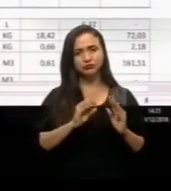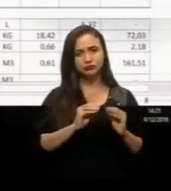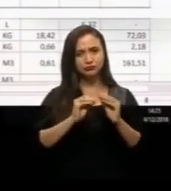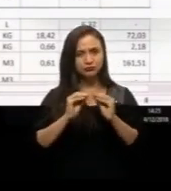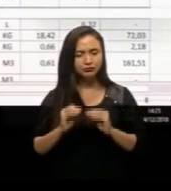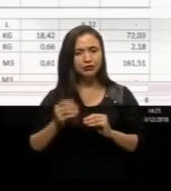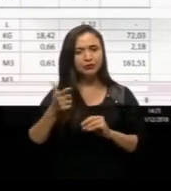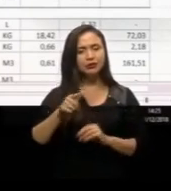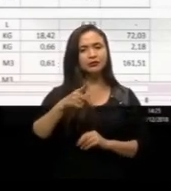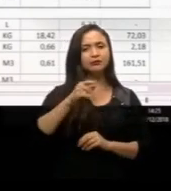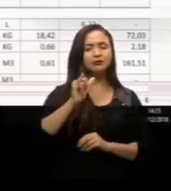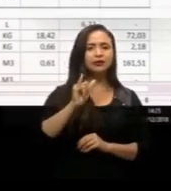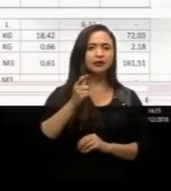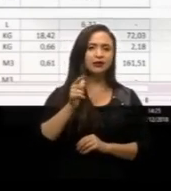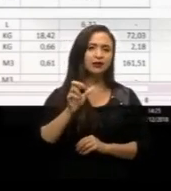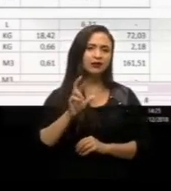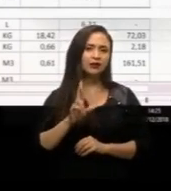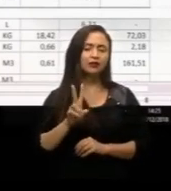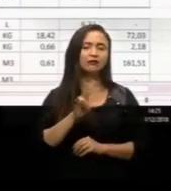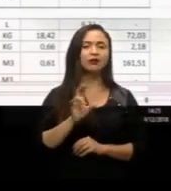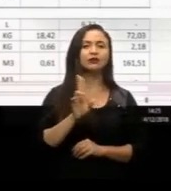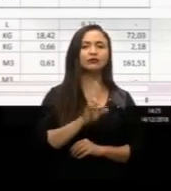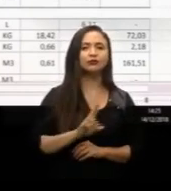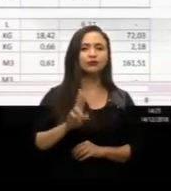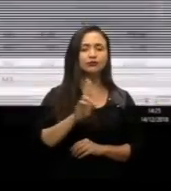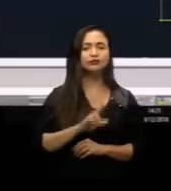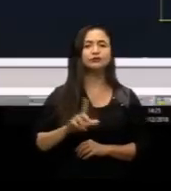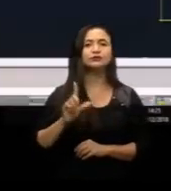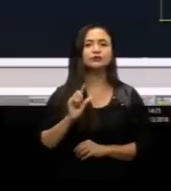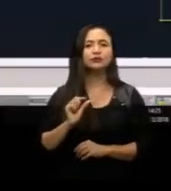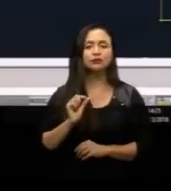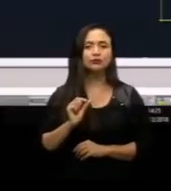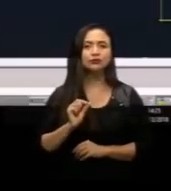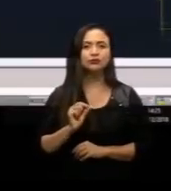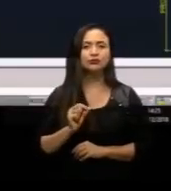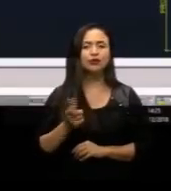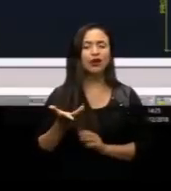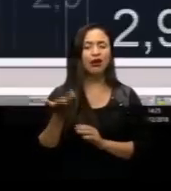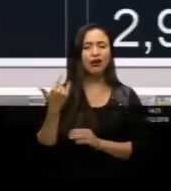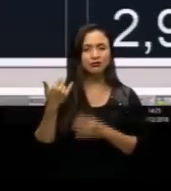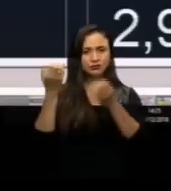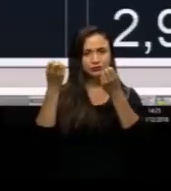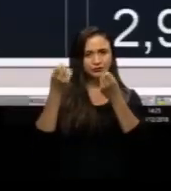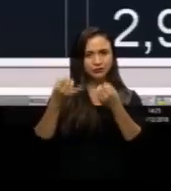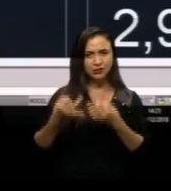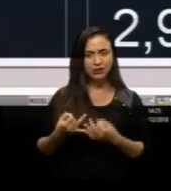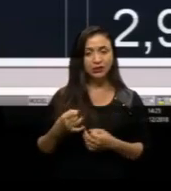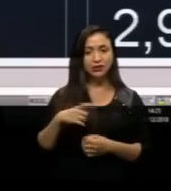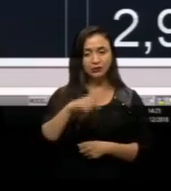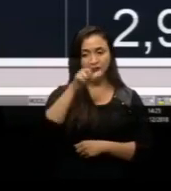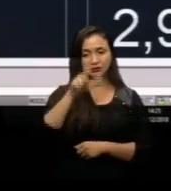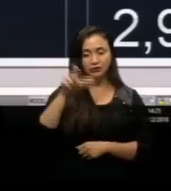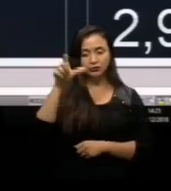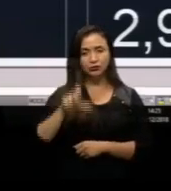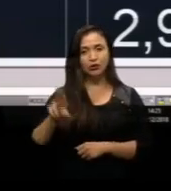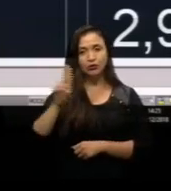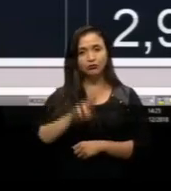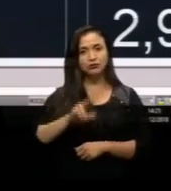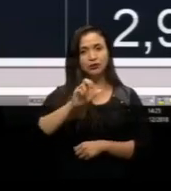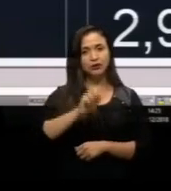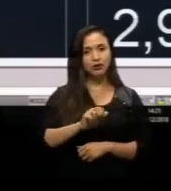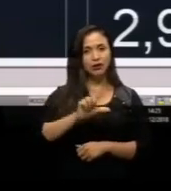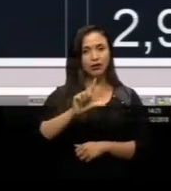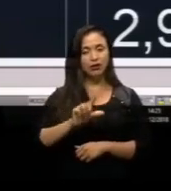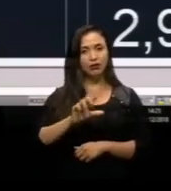os pilares, a gente vai utilizar aquele esquema que o professor falou. Tem gente que usa alvenaria para fazer o